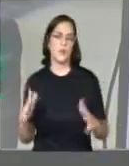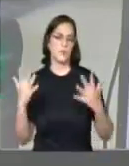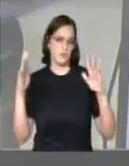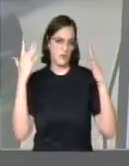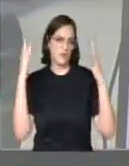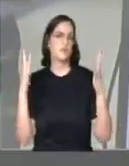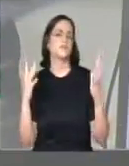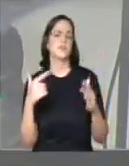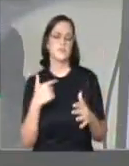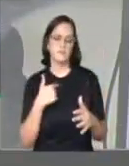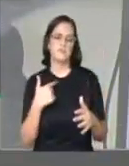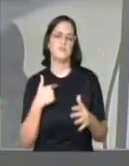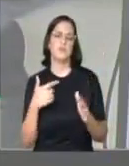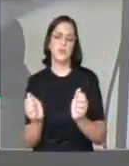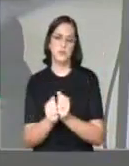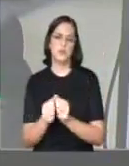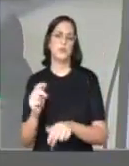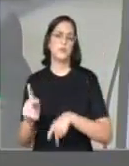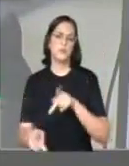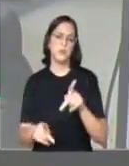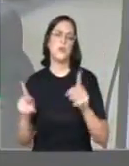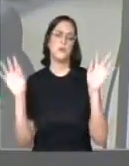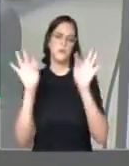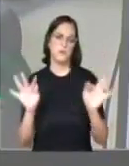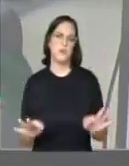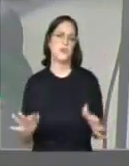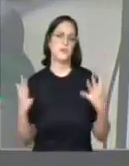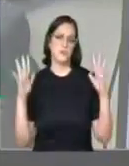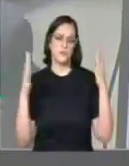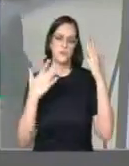o povo, a decisão da Justiça. Muito obrigado, era o que eu tinha a dizer.